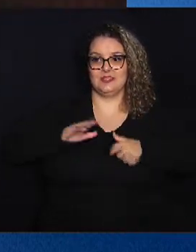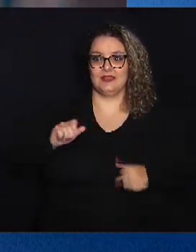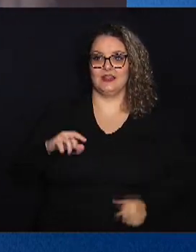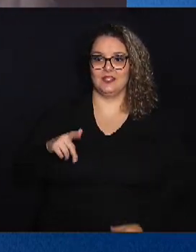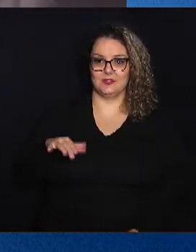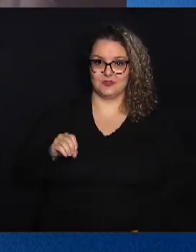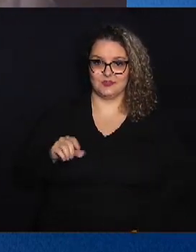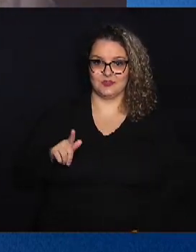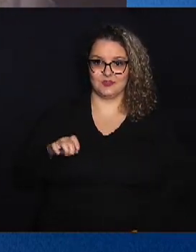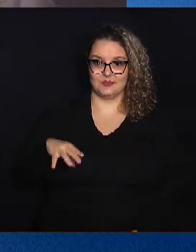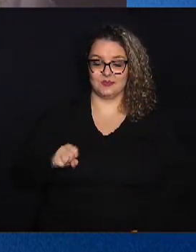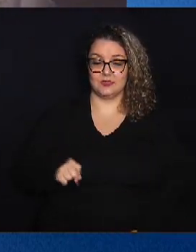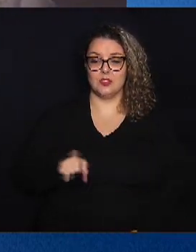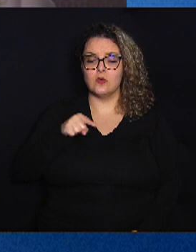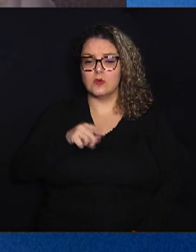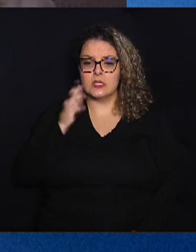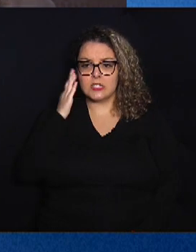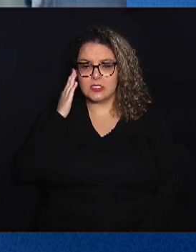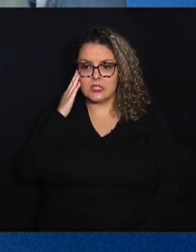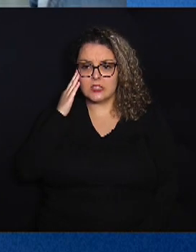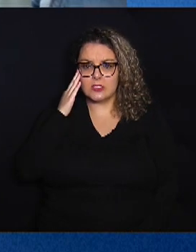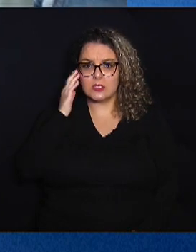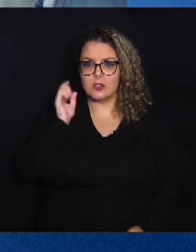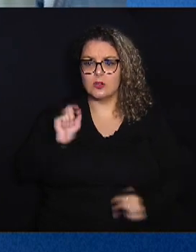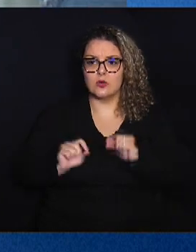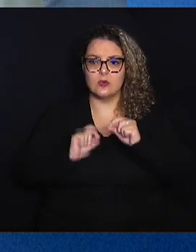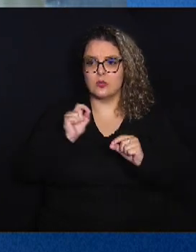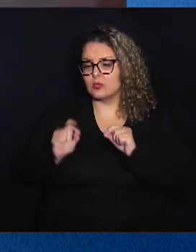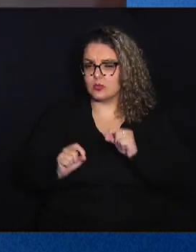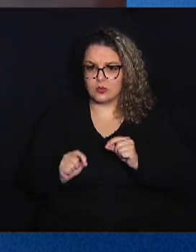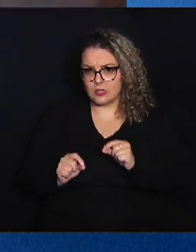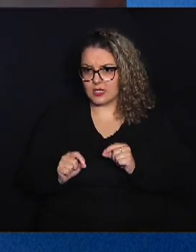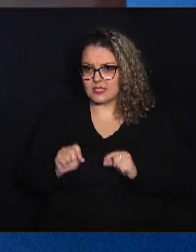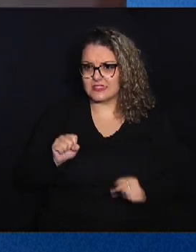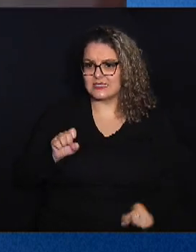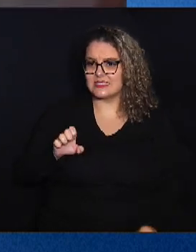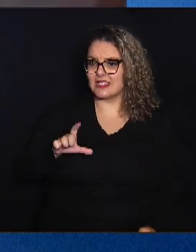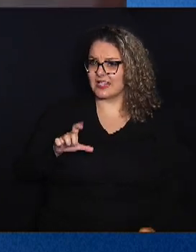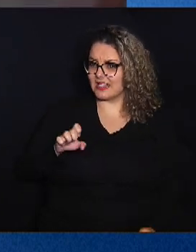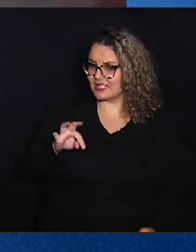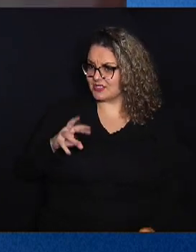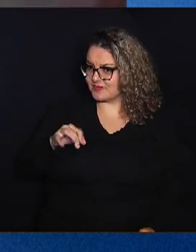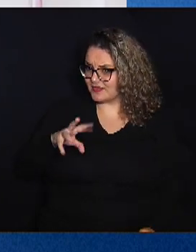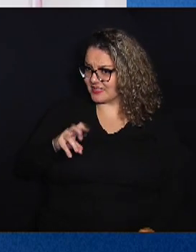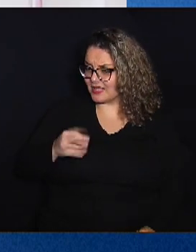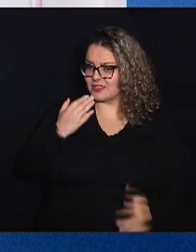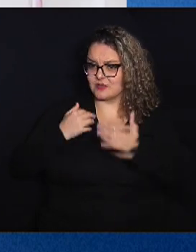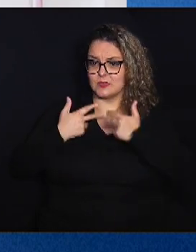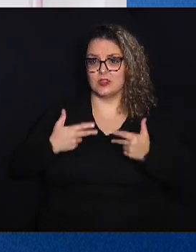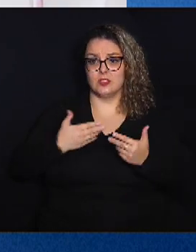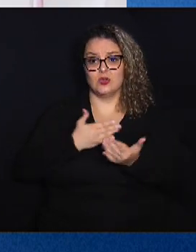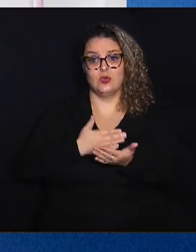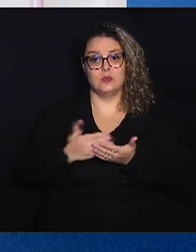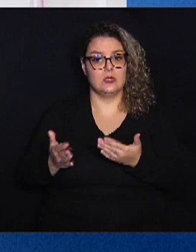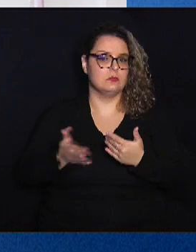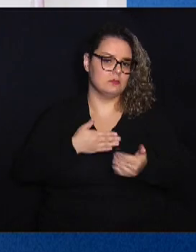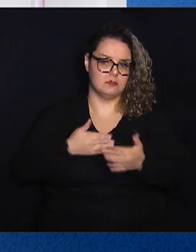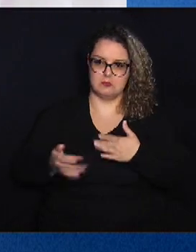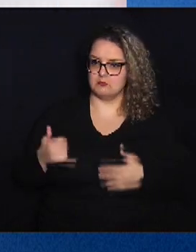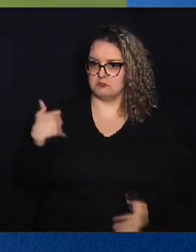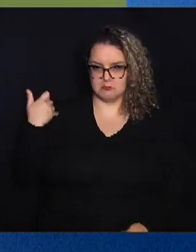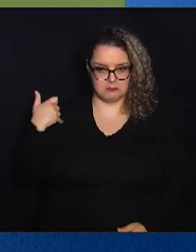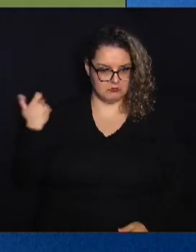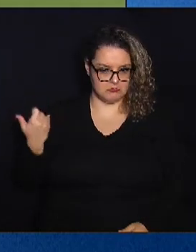Gomes. Você sabe o que é seletividade alimentar? Restrição pode começar em qualquer fase da